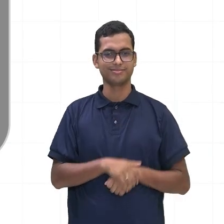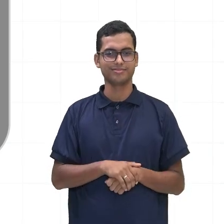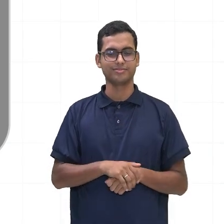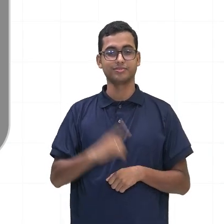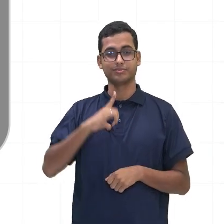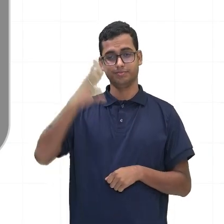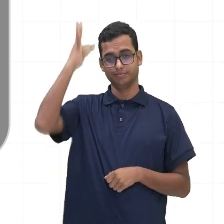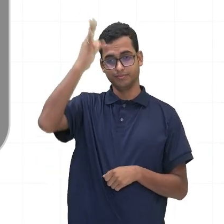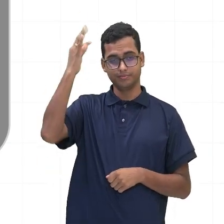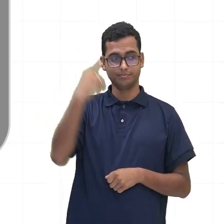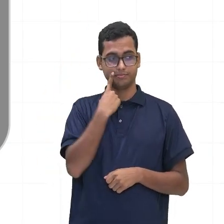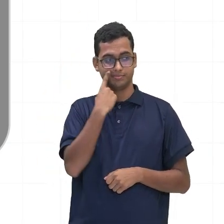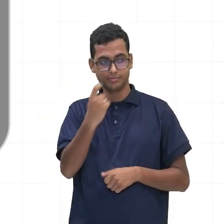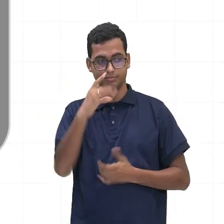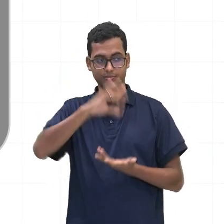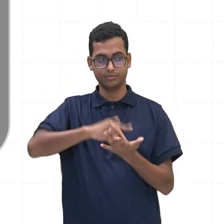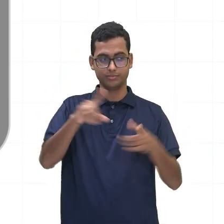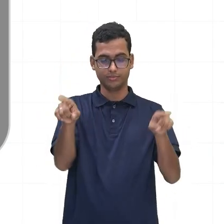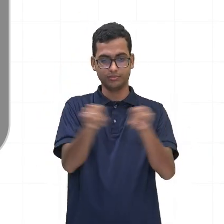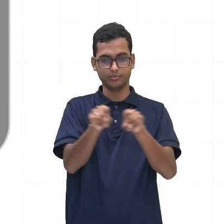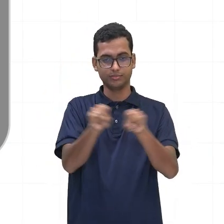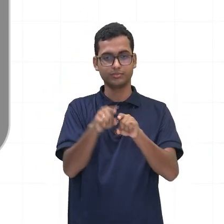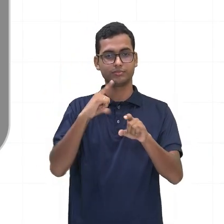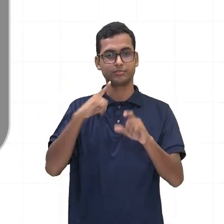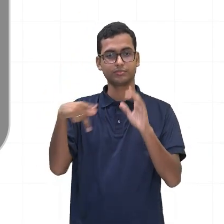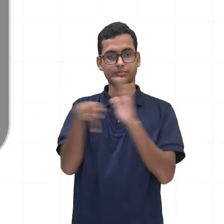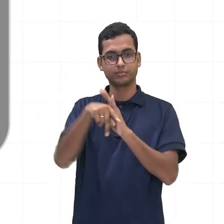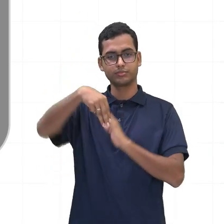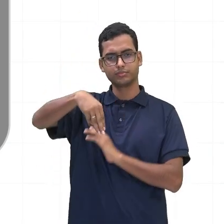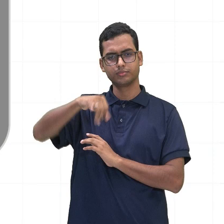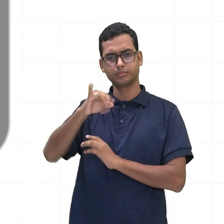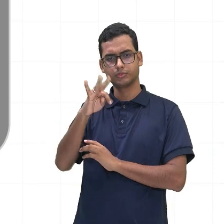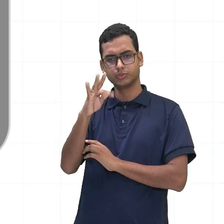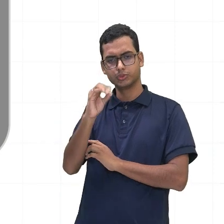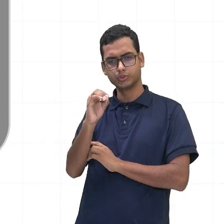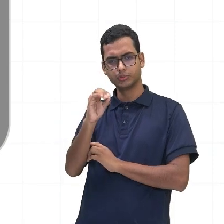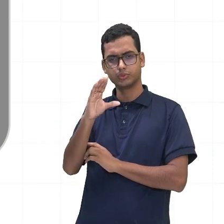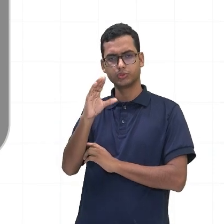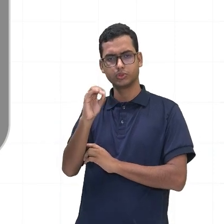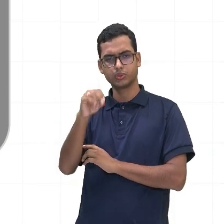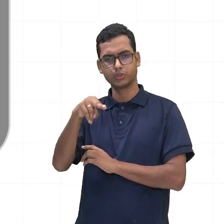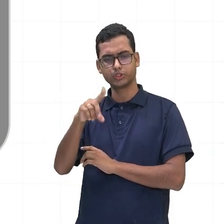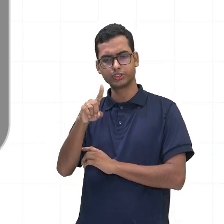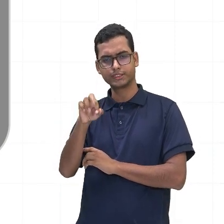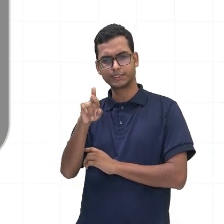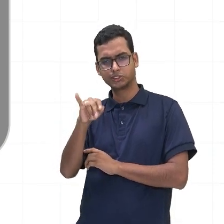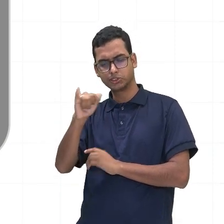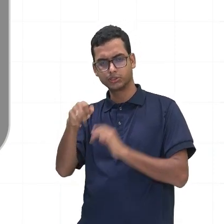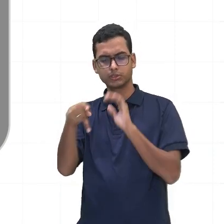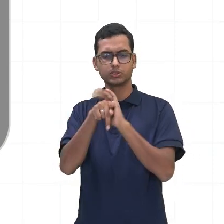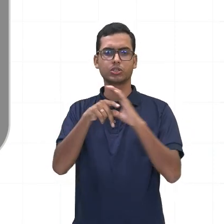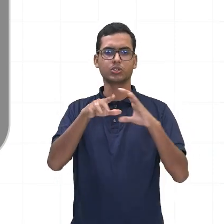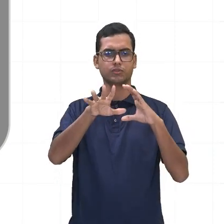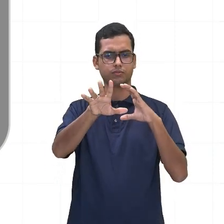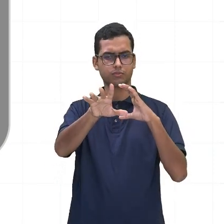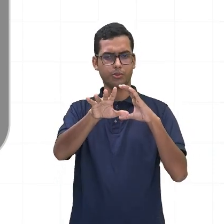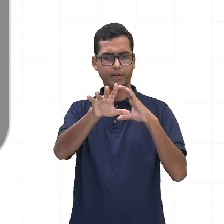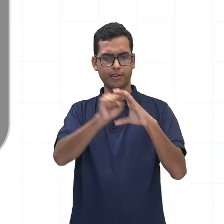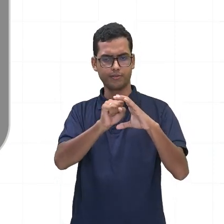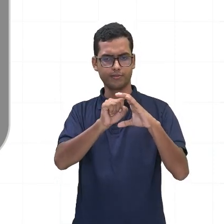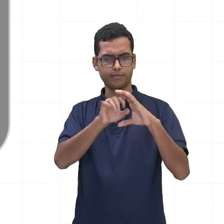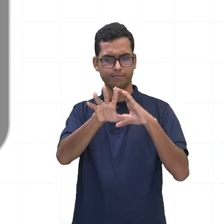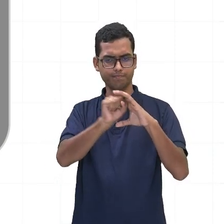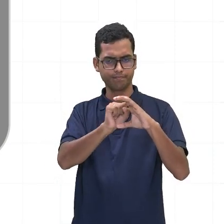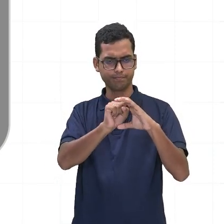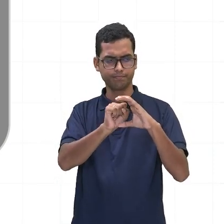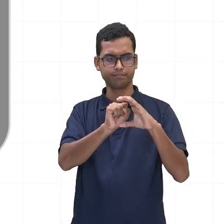aí muito interessante que diz que a mitocôndria ela já foi um organismo externo, né, que ele foi aderido